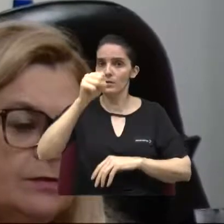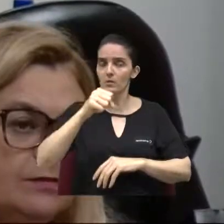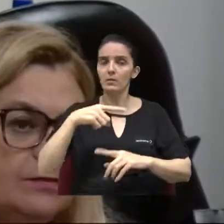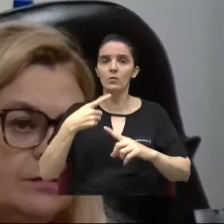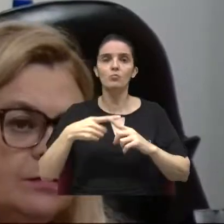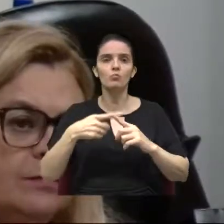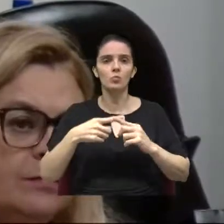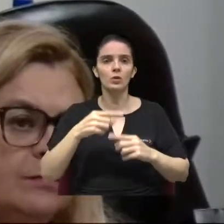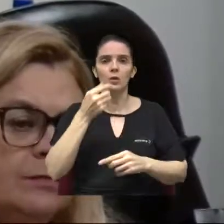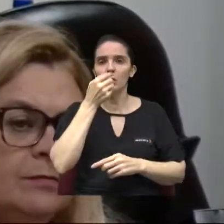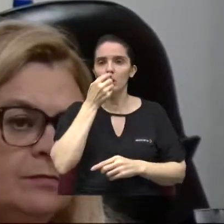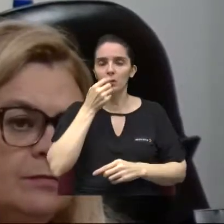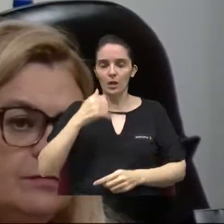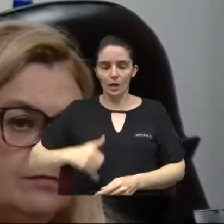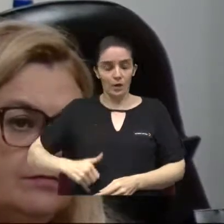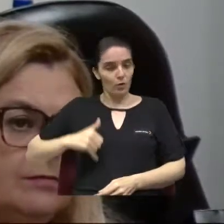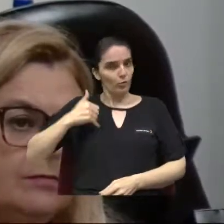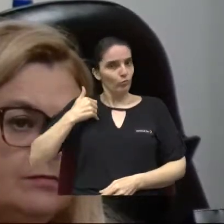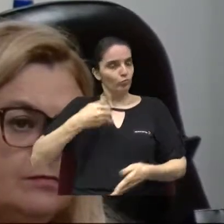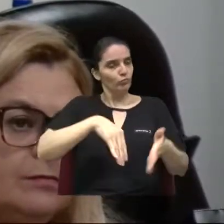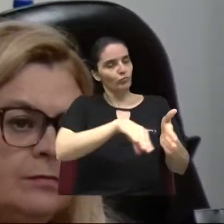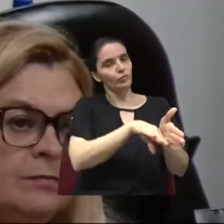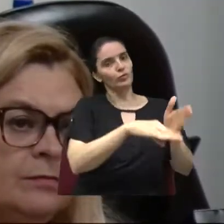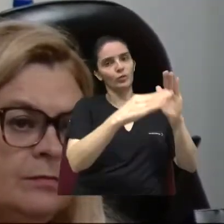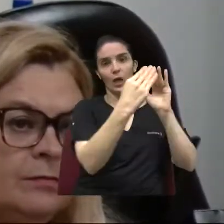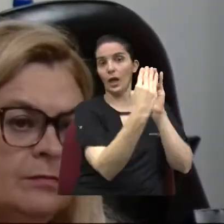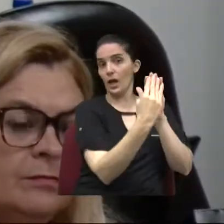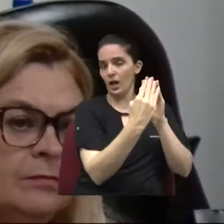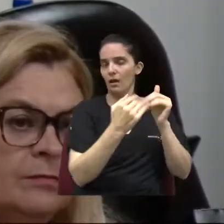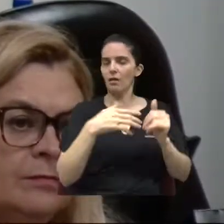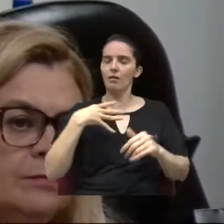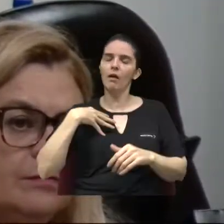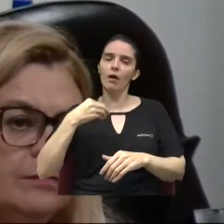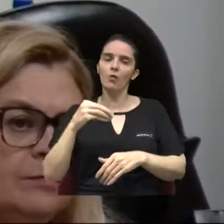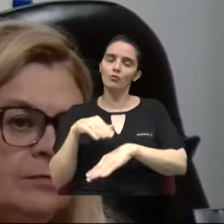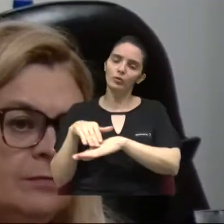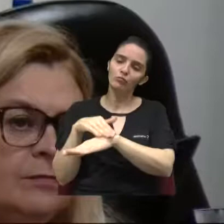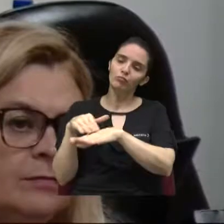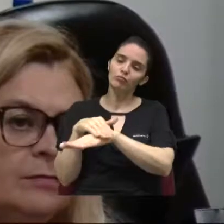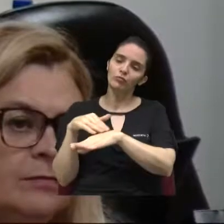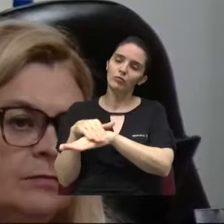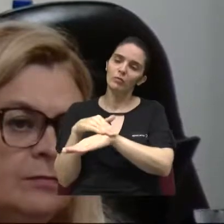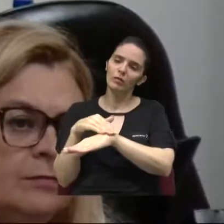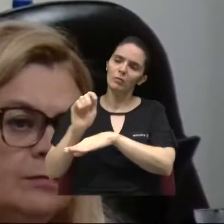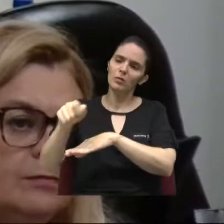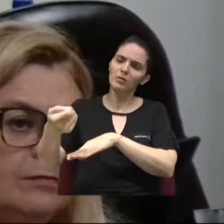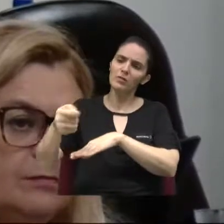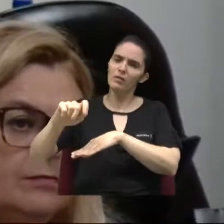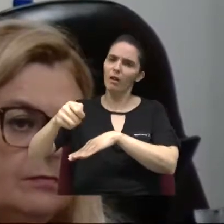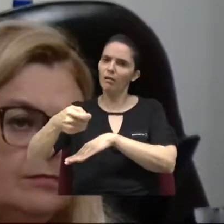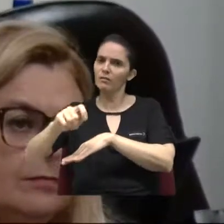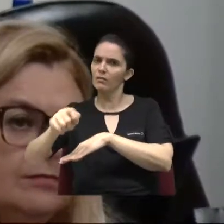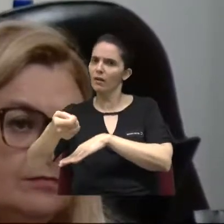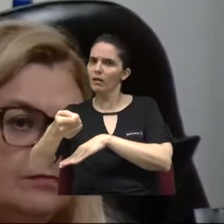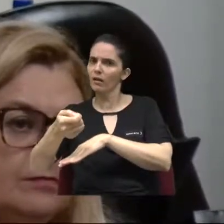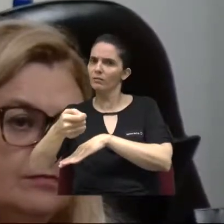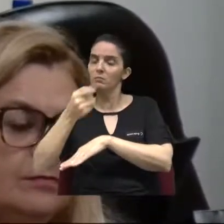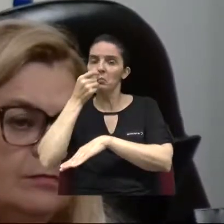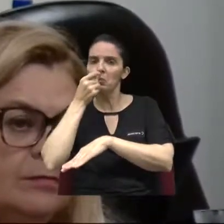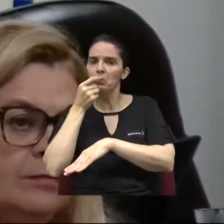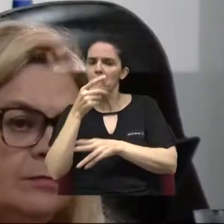senti orgulhoso. Eu cheguei em casa, meu filho conversando comigo, começou a fazer sinais. Então, eu percebi